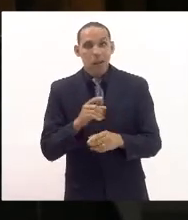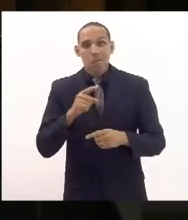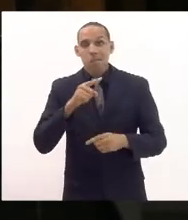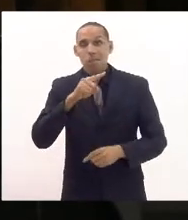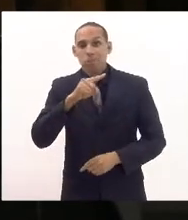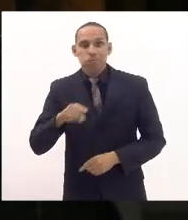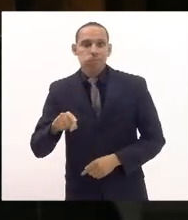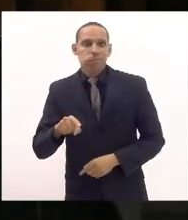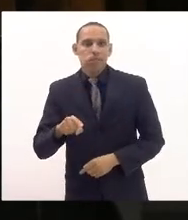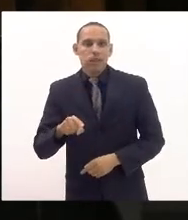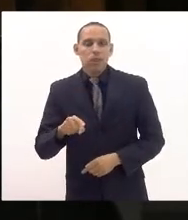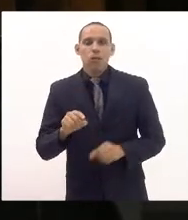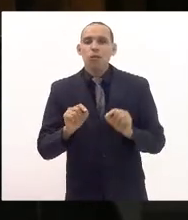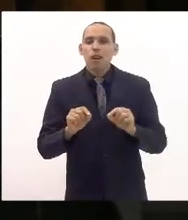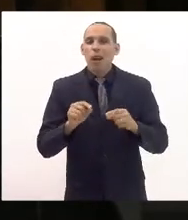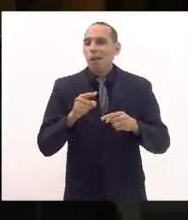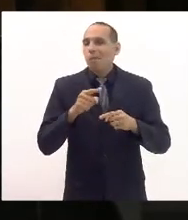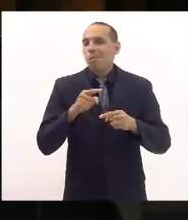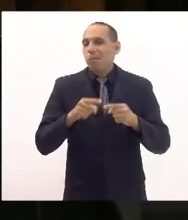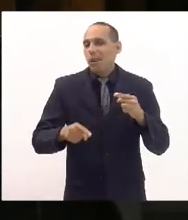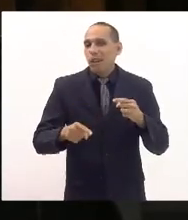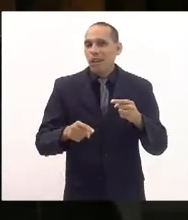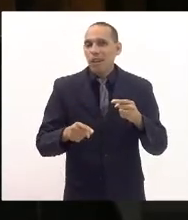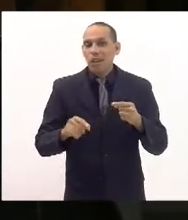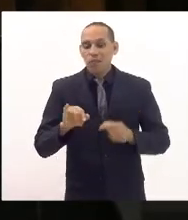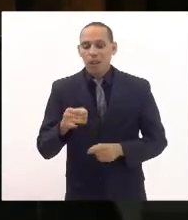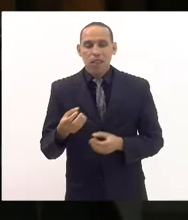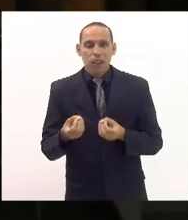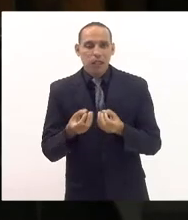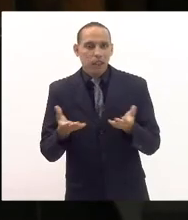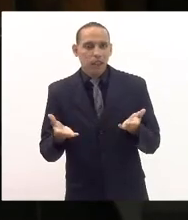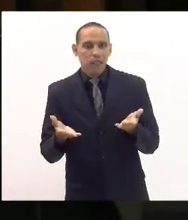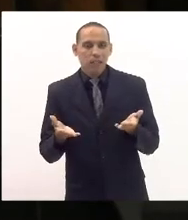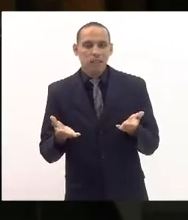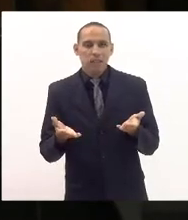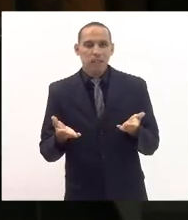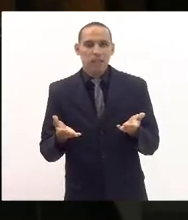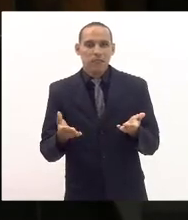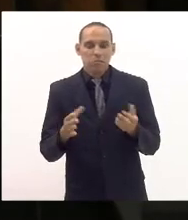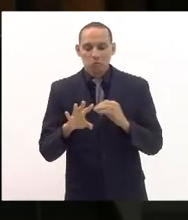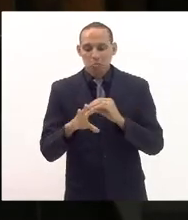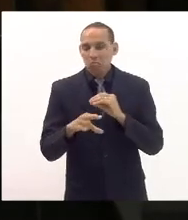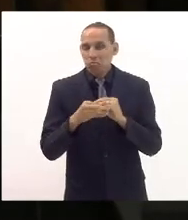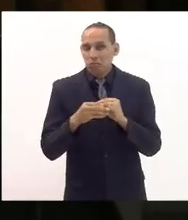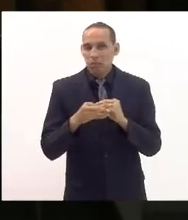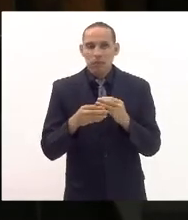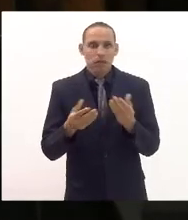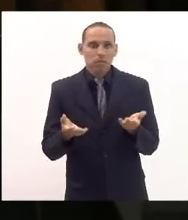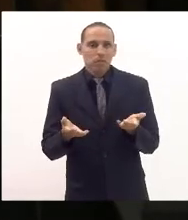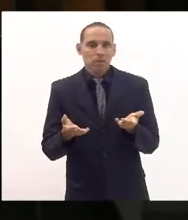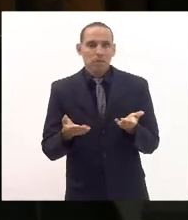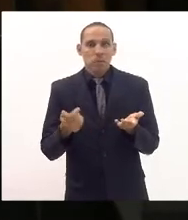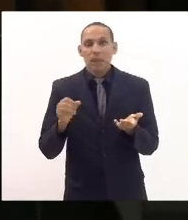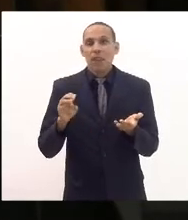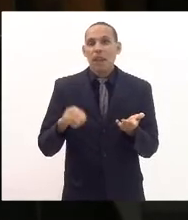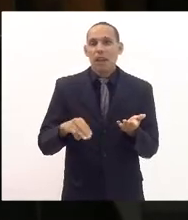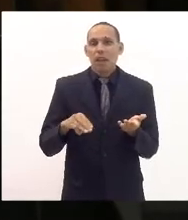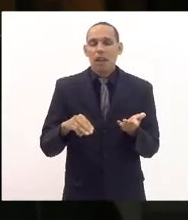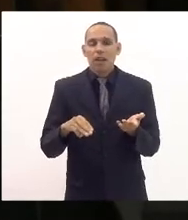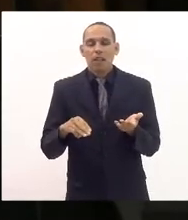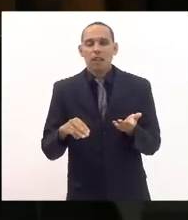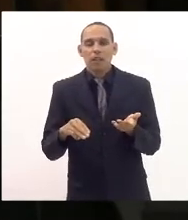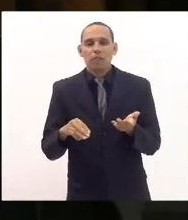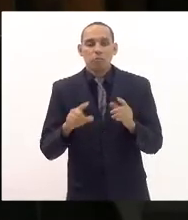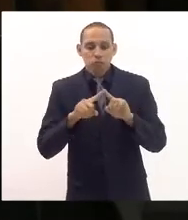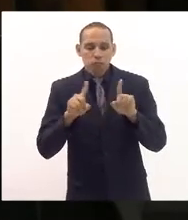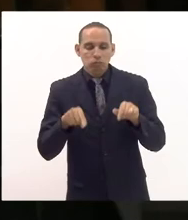proibido da qualquer vantagem qualquer adicional ao funcionalismo